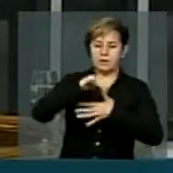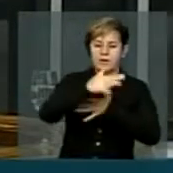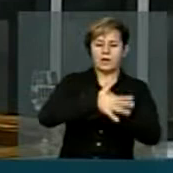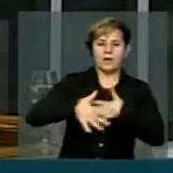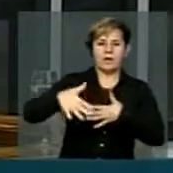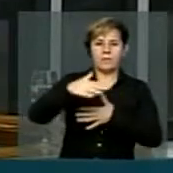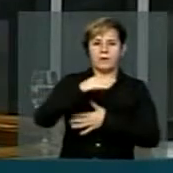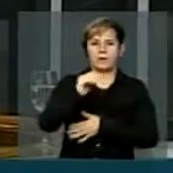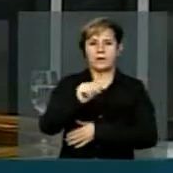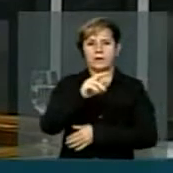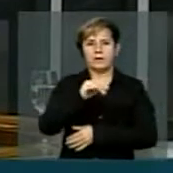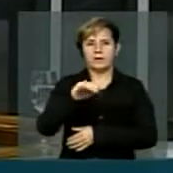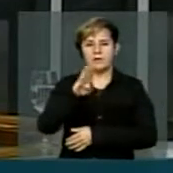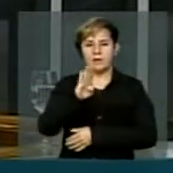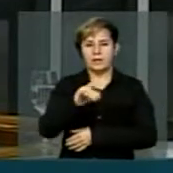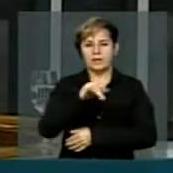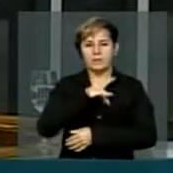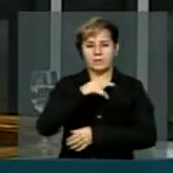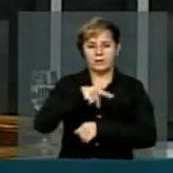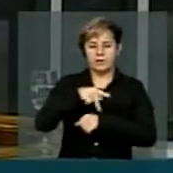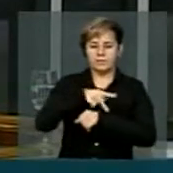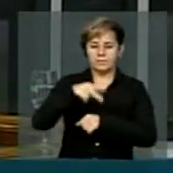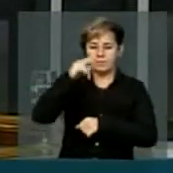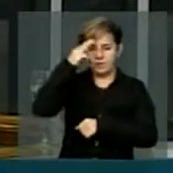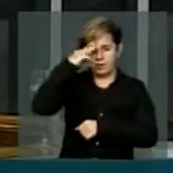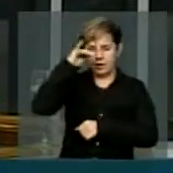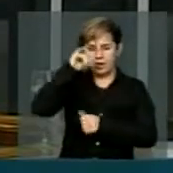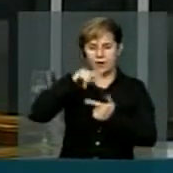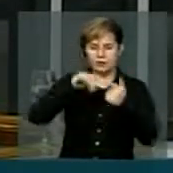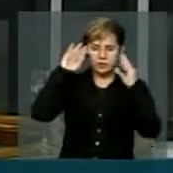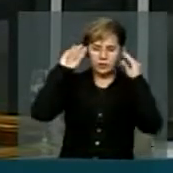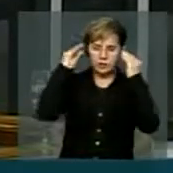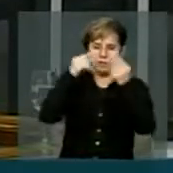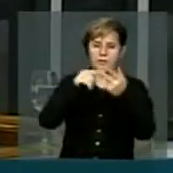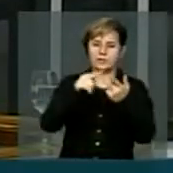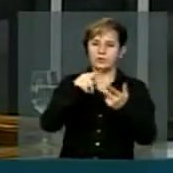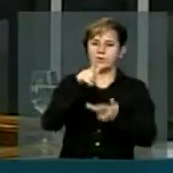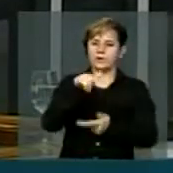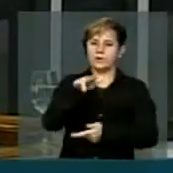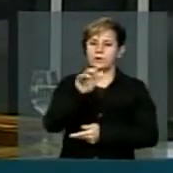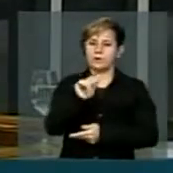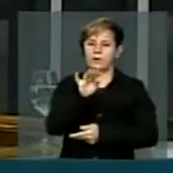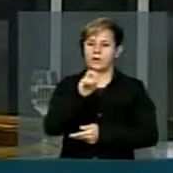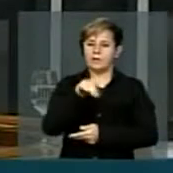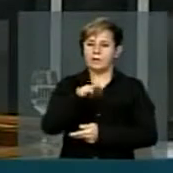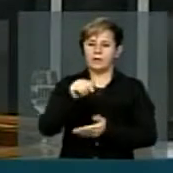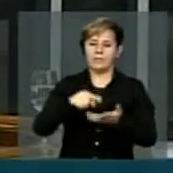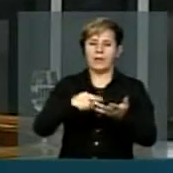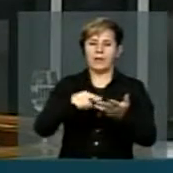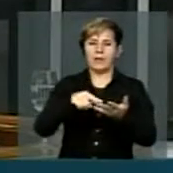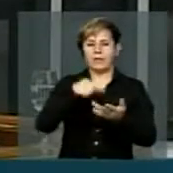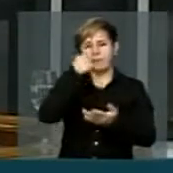Caribe, países esses: Haiti, México, Guatemala, Peru,